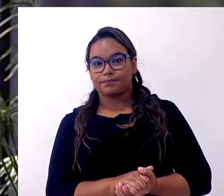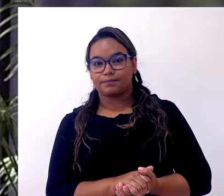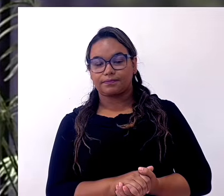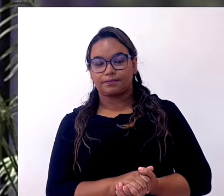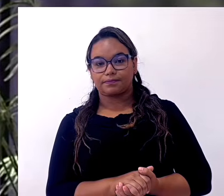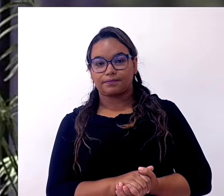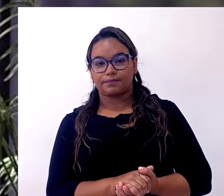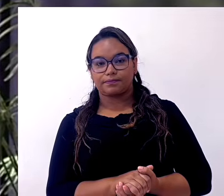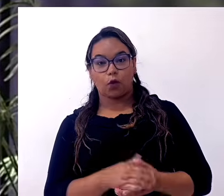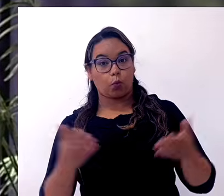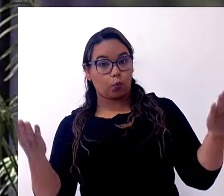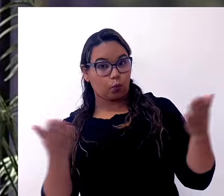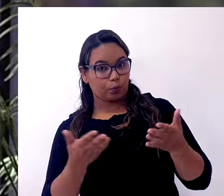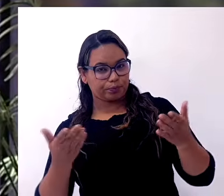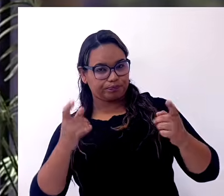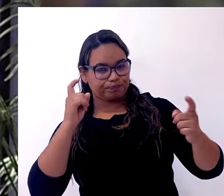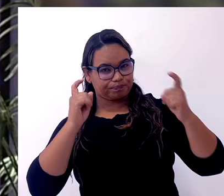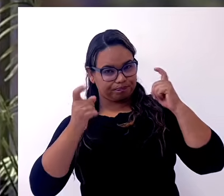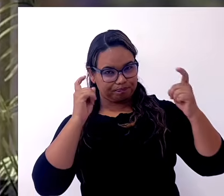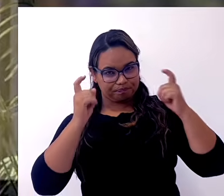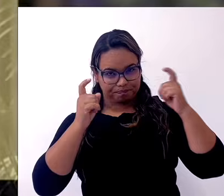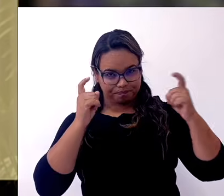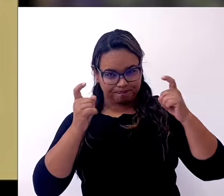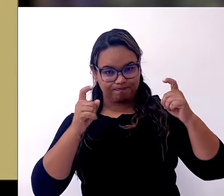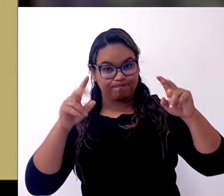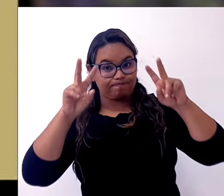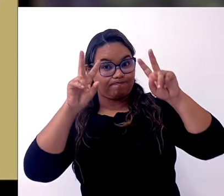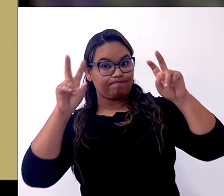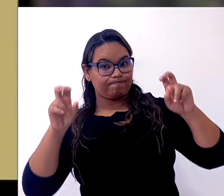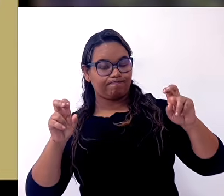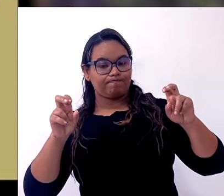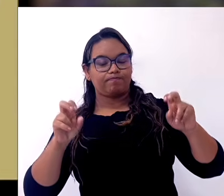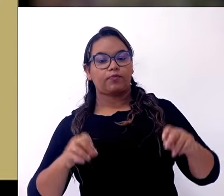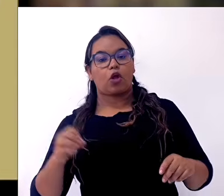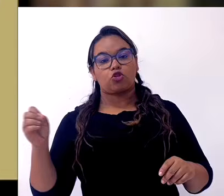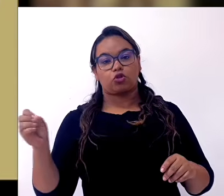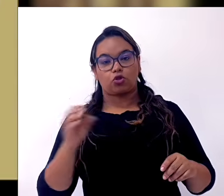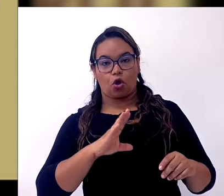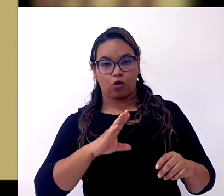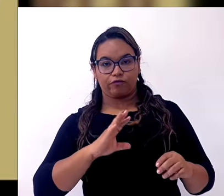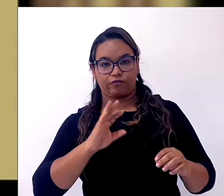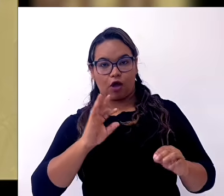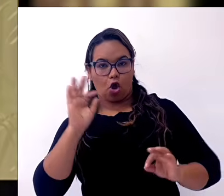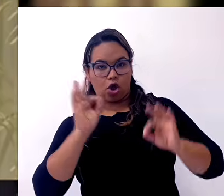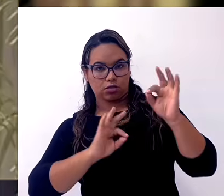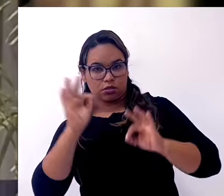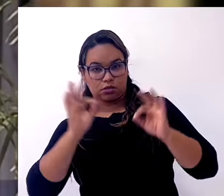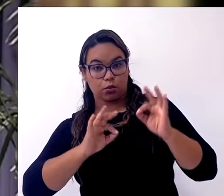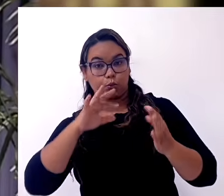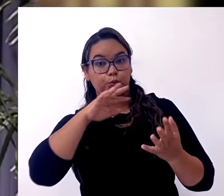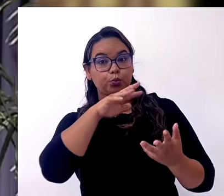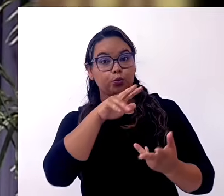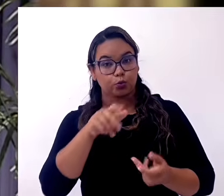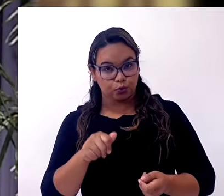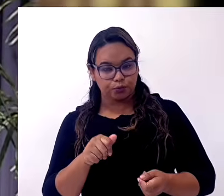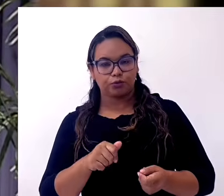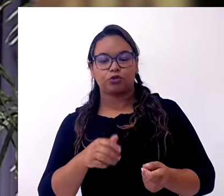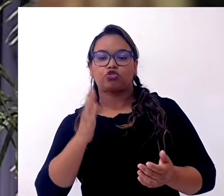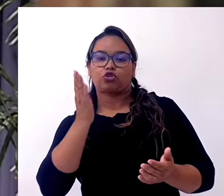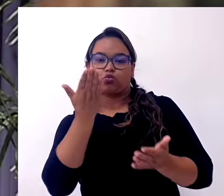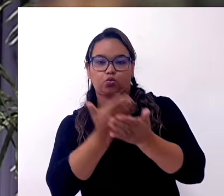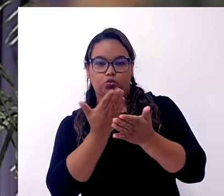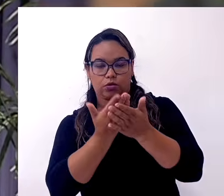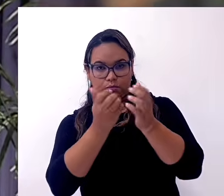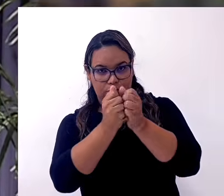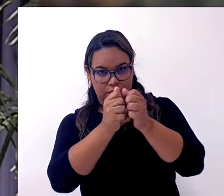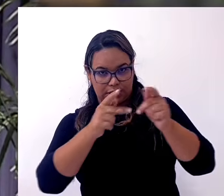Nós agora vamos discutir esta questão de uma nova ordem mundial. Como nós vimos em Apocalipse capítulo 17, os reis do